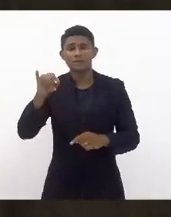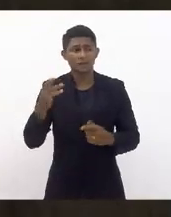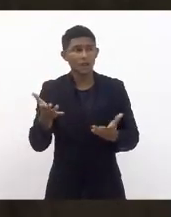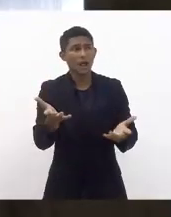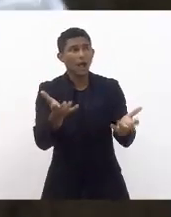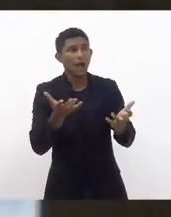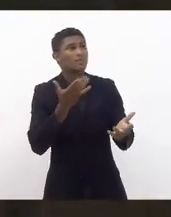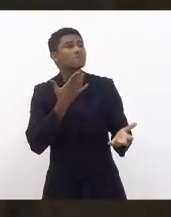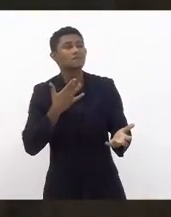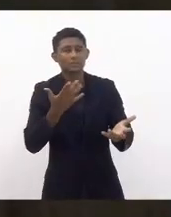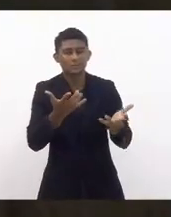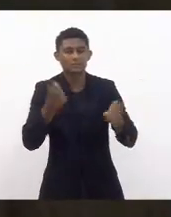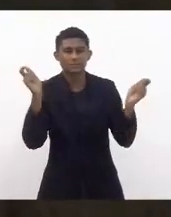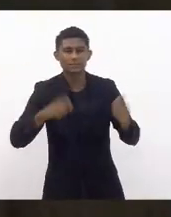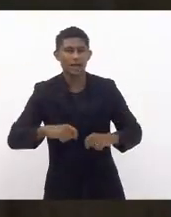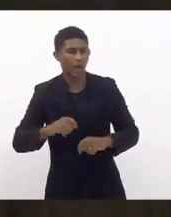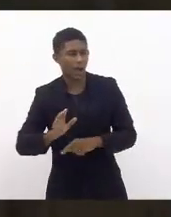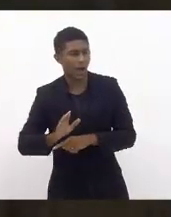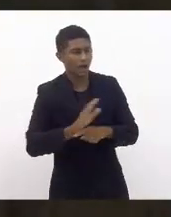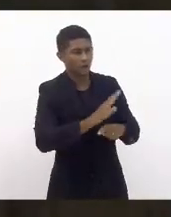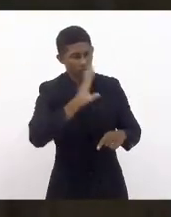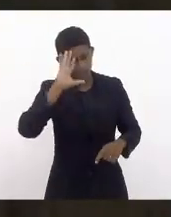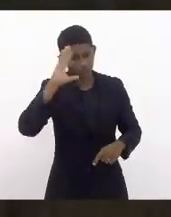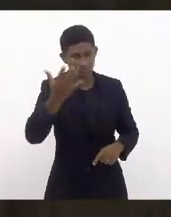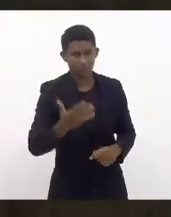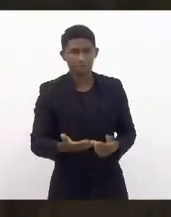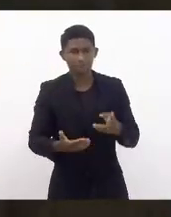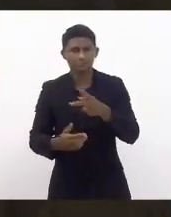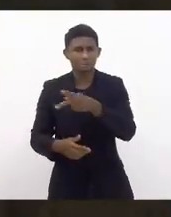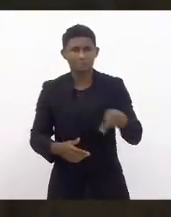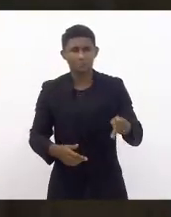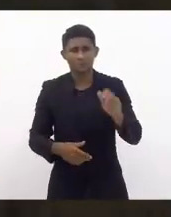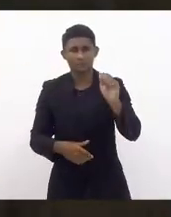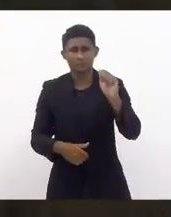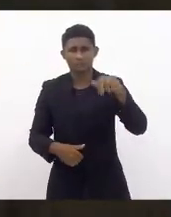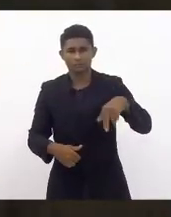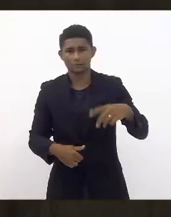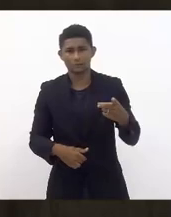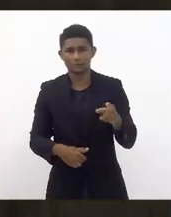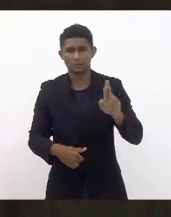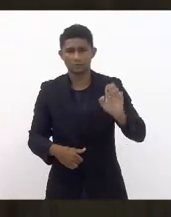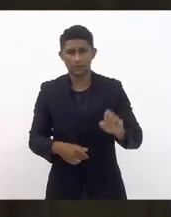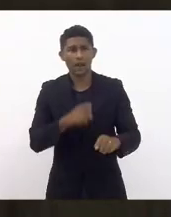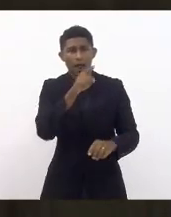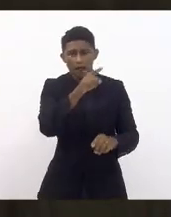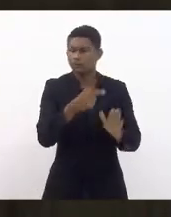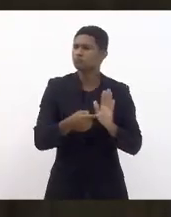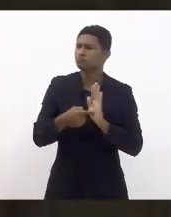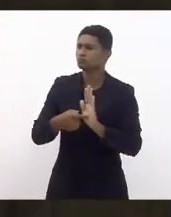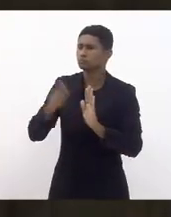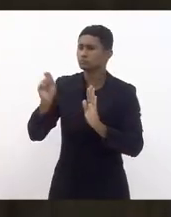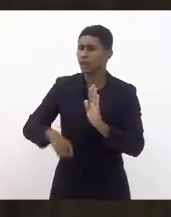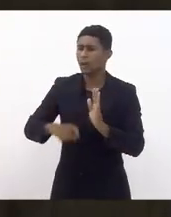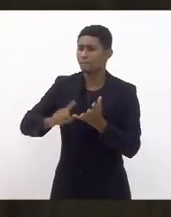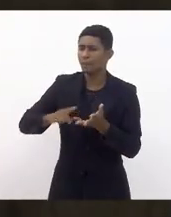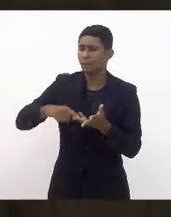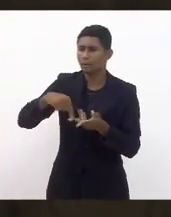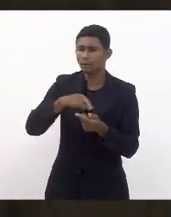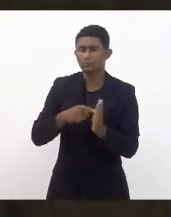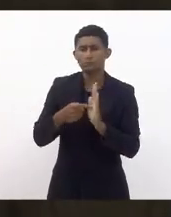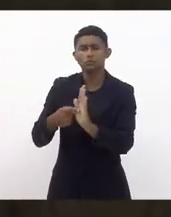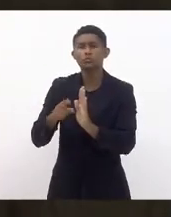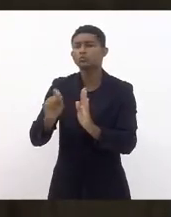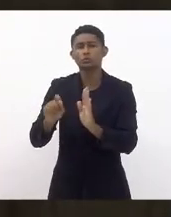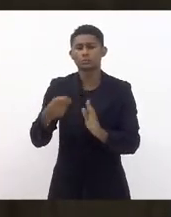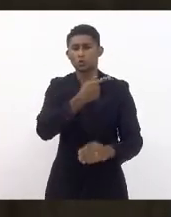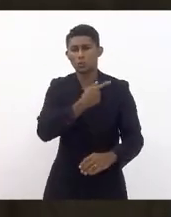poderia ter resolvido essa situação. André Siciliano, como presidente dessa casa, apontou alguns caminhos. O caminho era o governo do